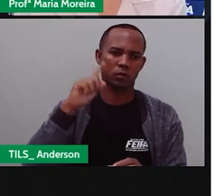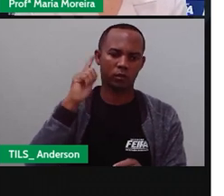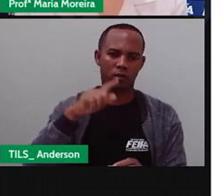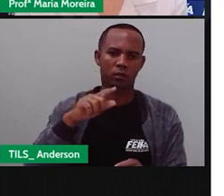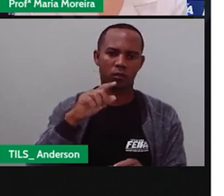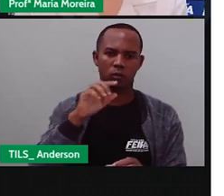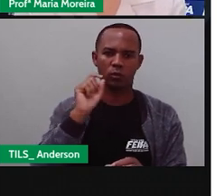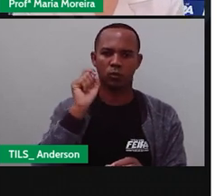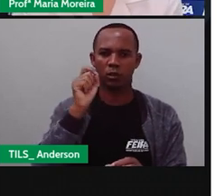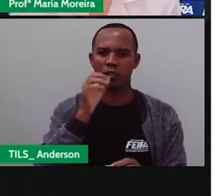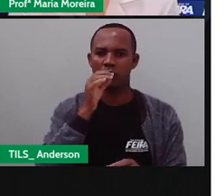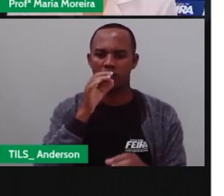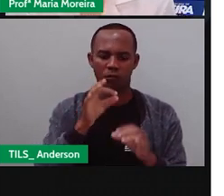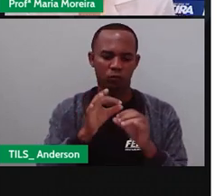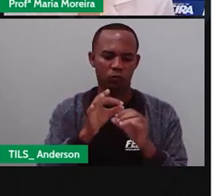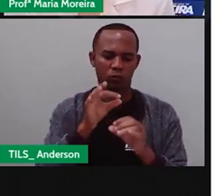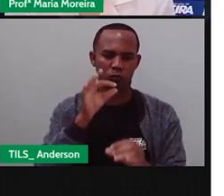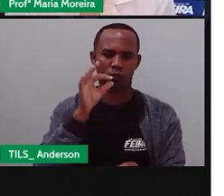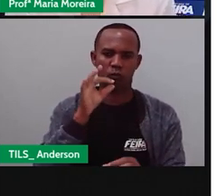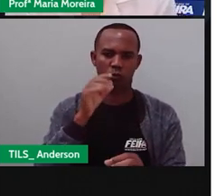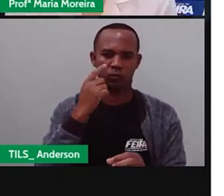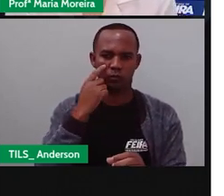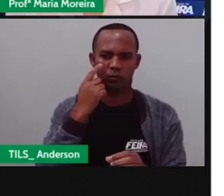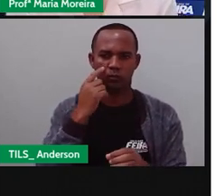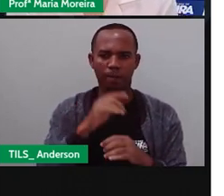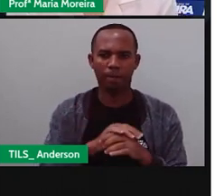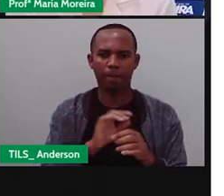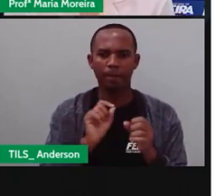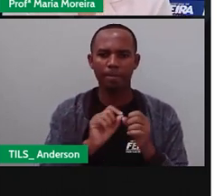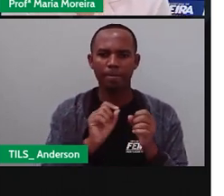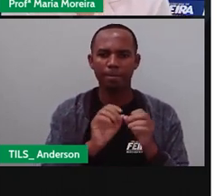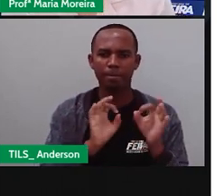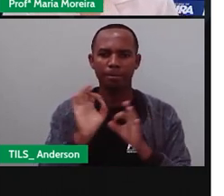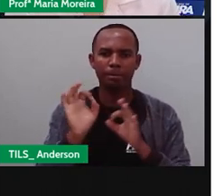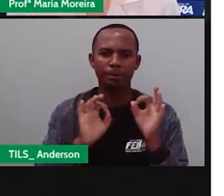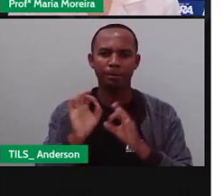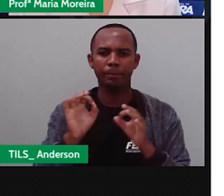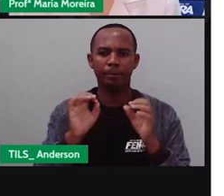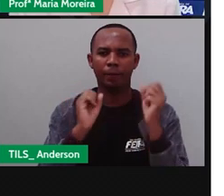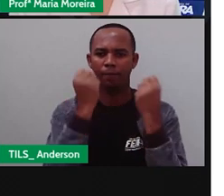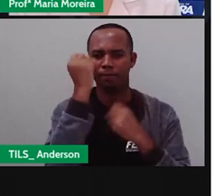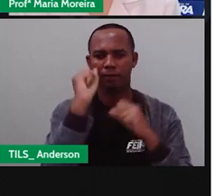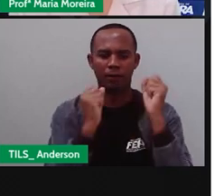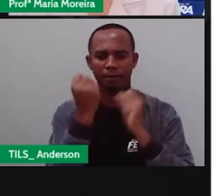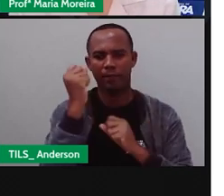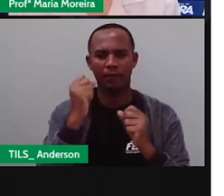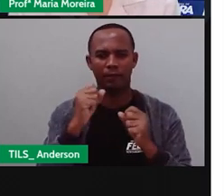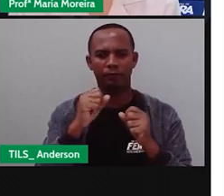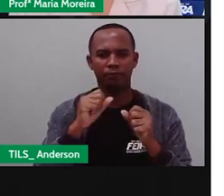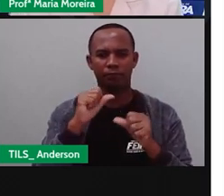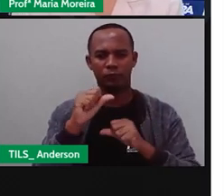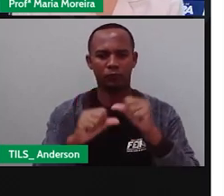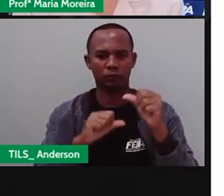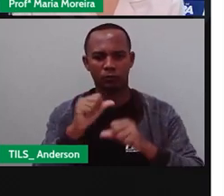criou o canudinho do jeito que conhecemos hoje. Com o tempo, os fabricantes passaram a fazer canudos de plástico, né? Por serem